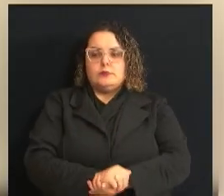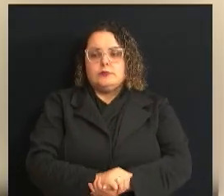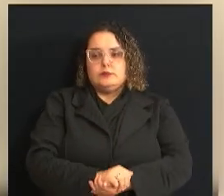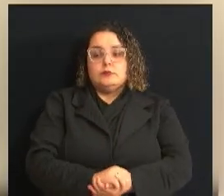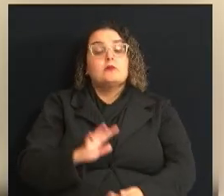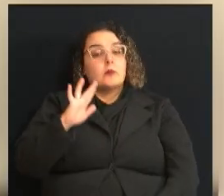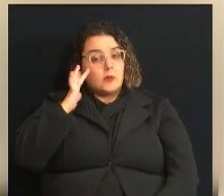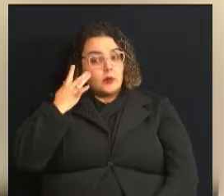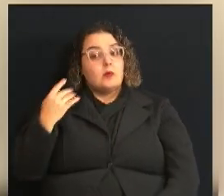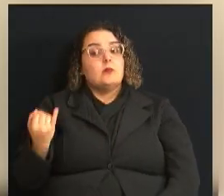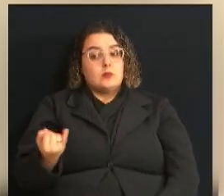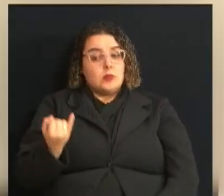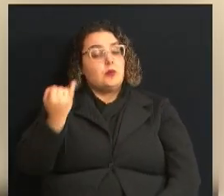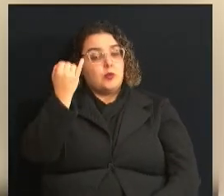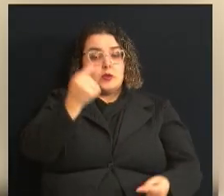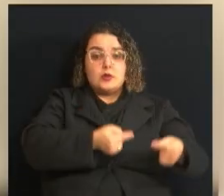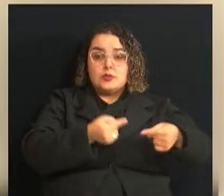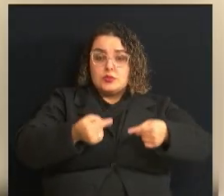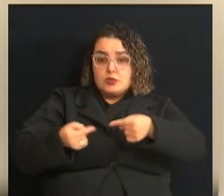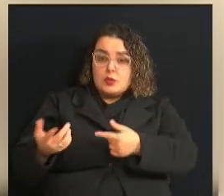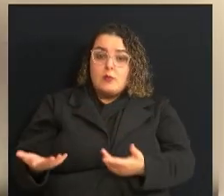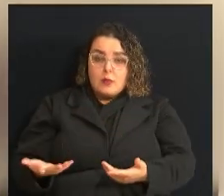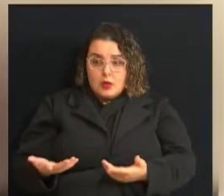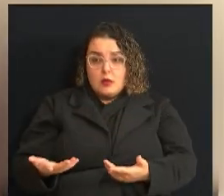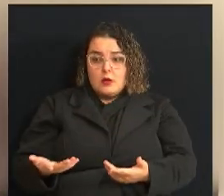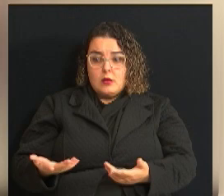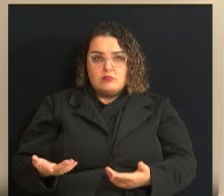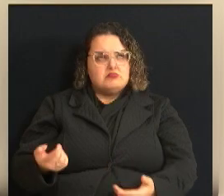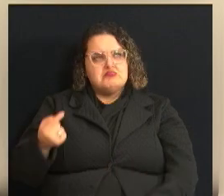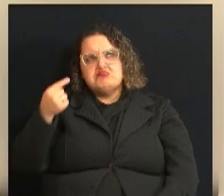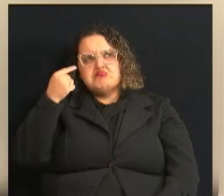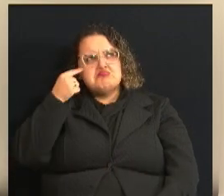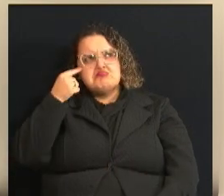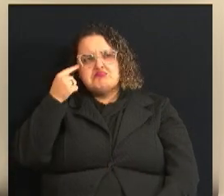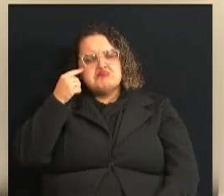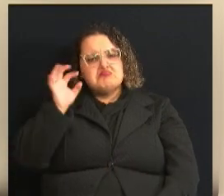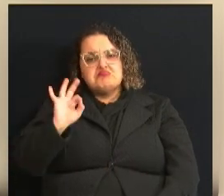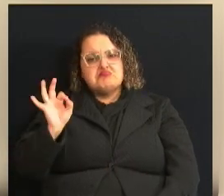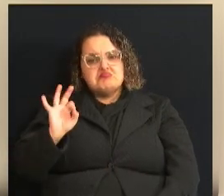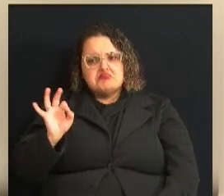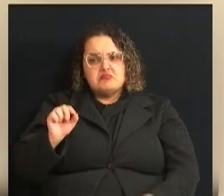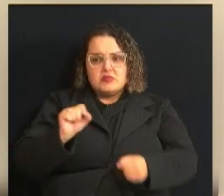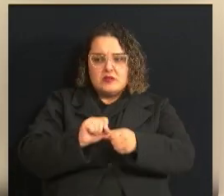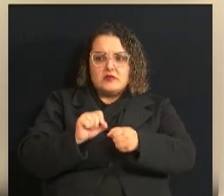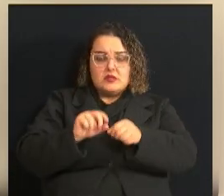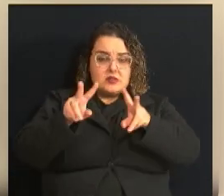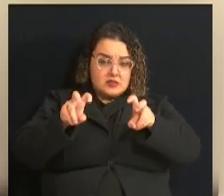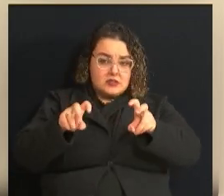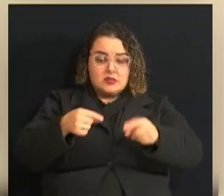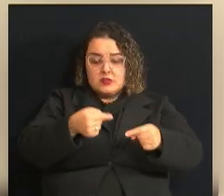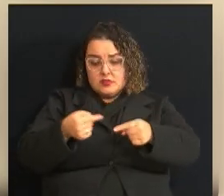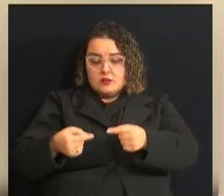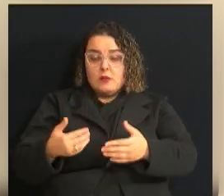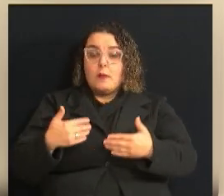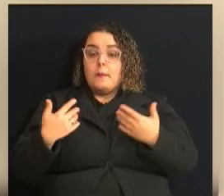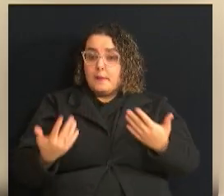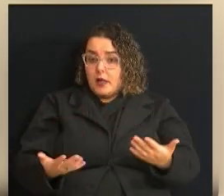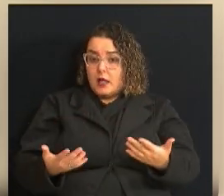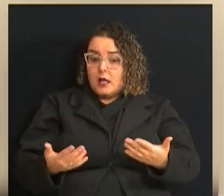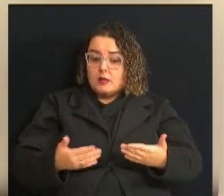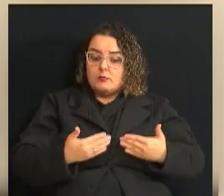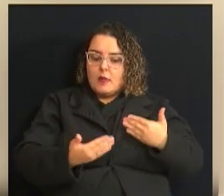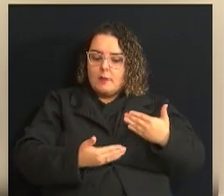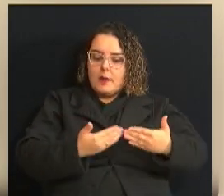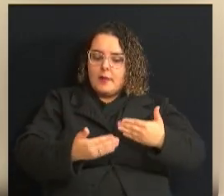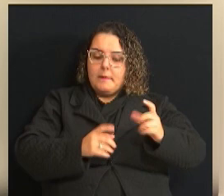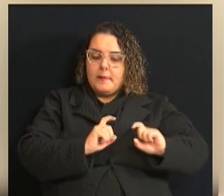debate importante. A gente inicialmente nem tinha pensado em fazer essa discussão, mas ao longo das reuniões,